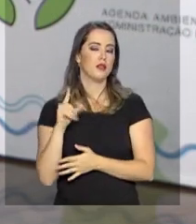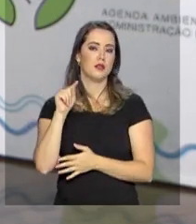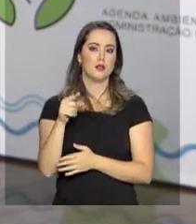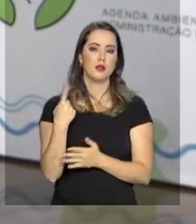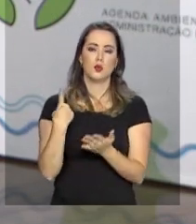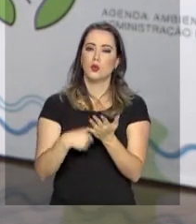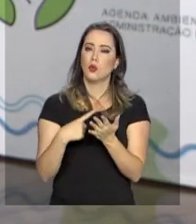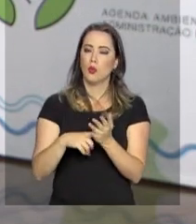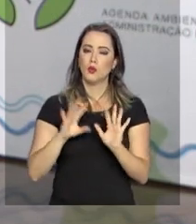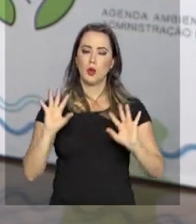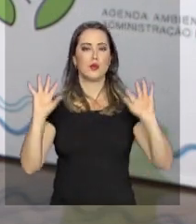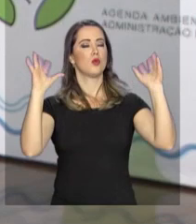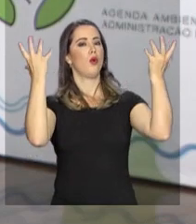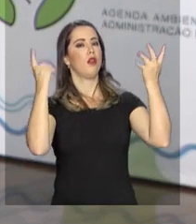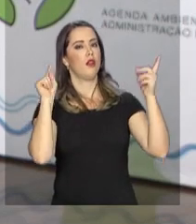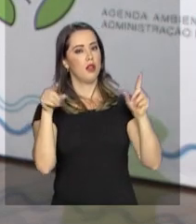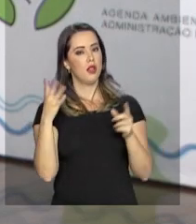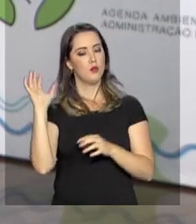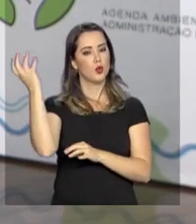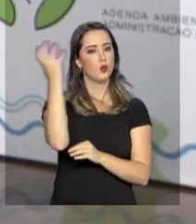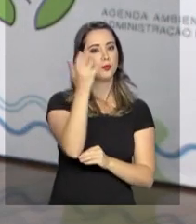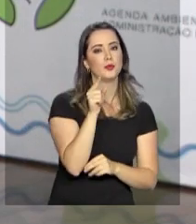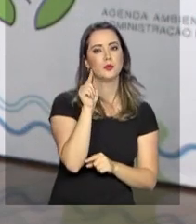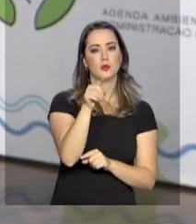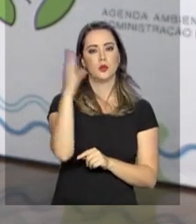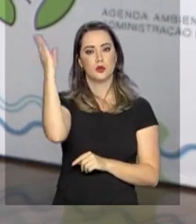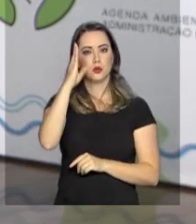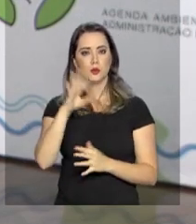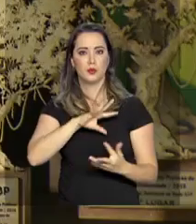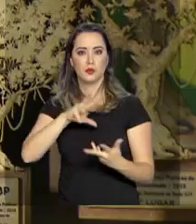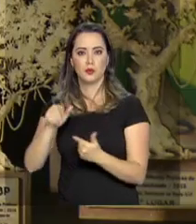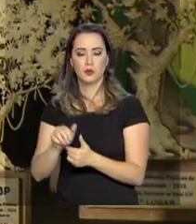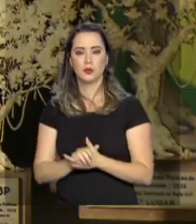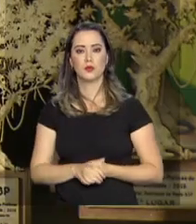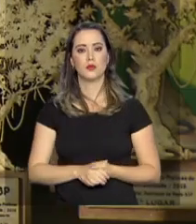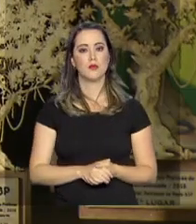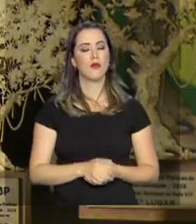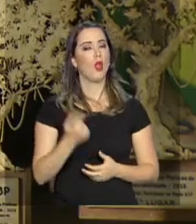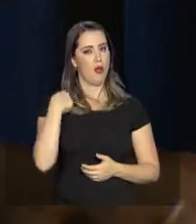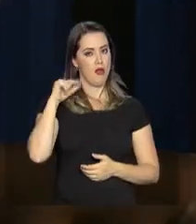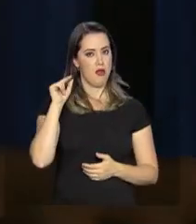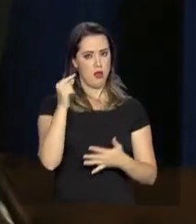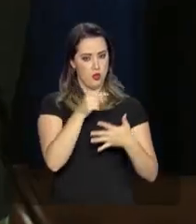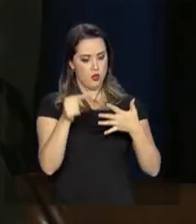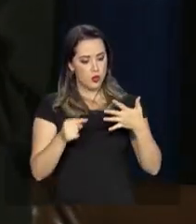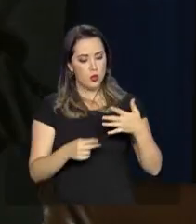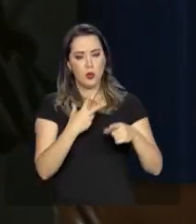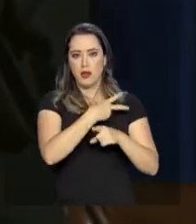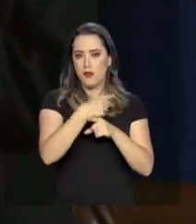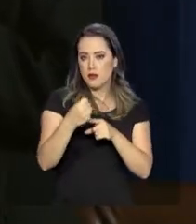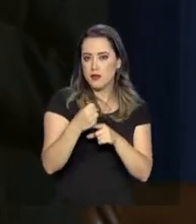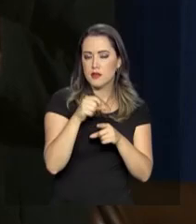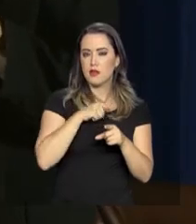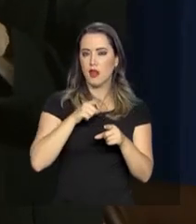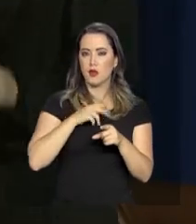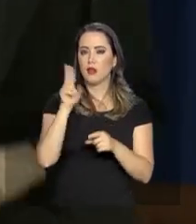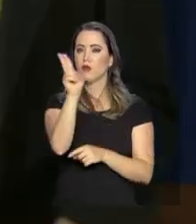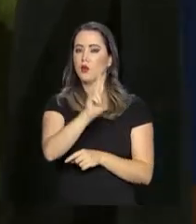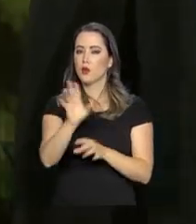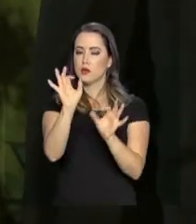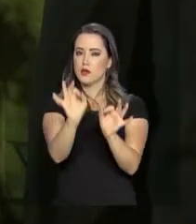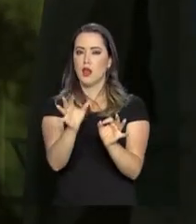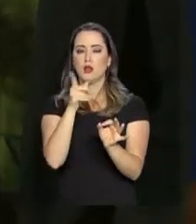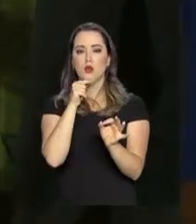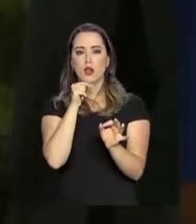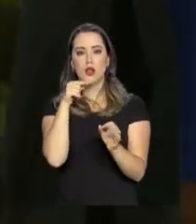na agenda de clima, na agenda de meio ambiente, no Brasil e no mundo. Entre os vencedores, uma iniciativa para uso sustentável de